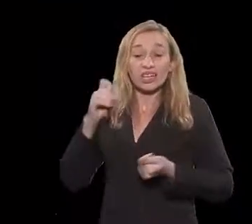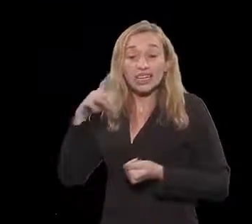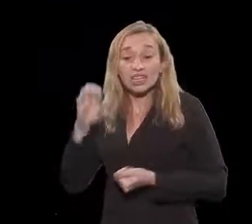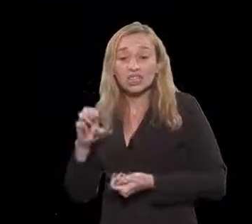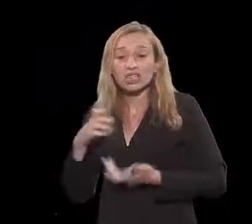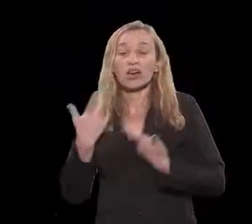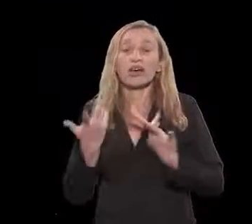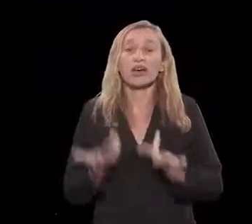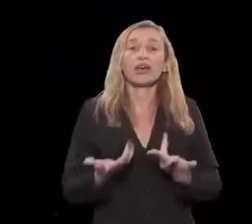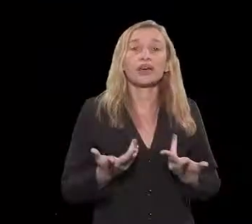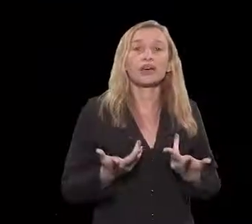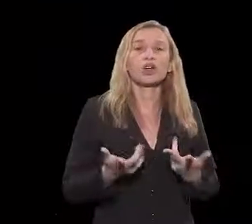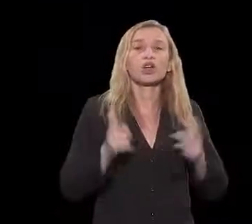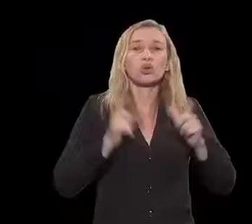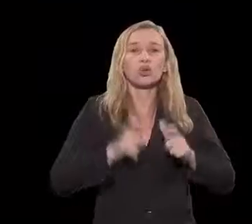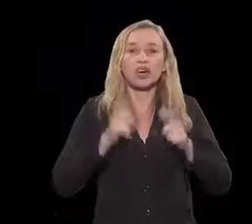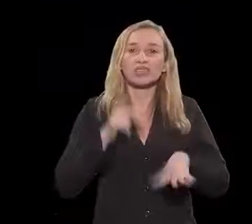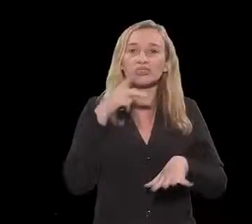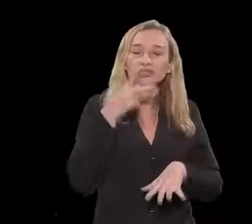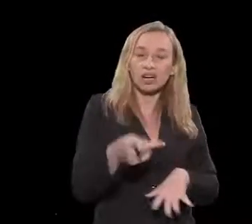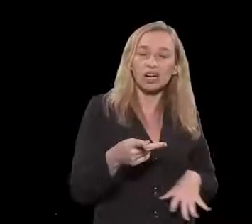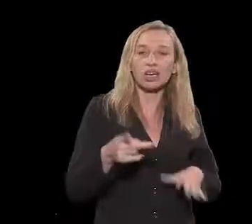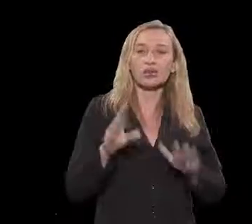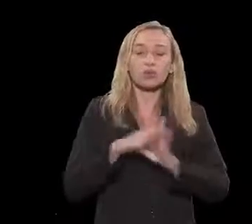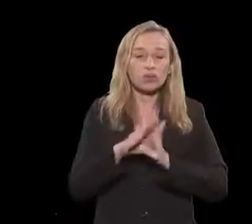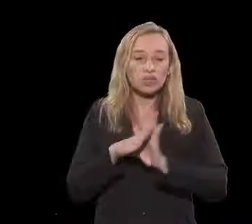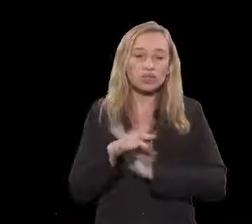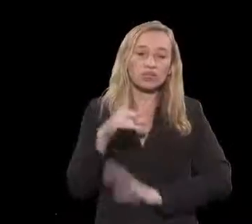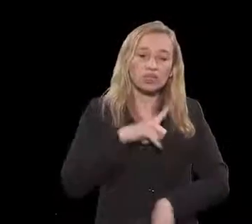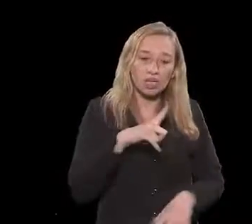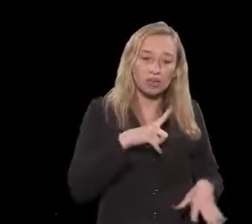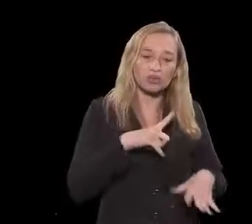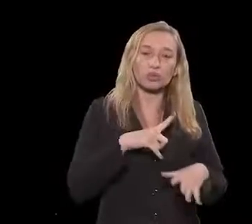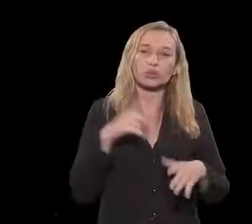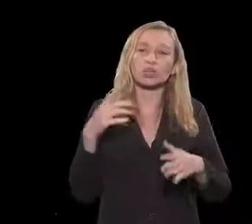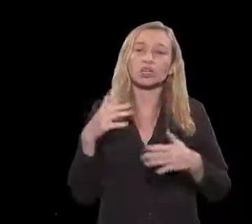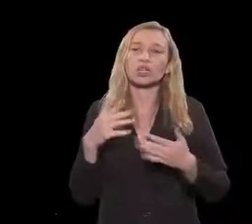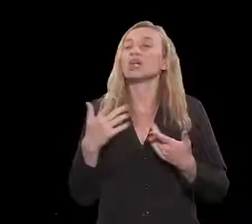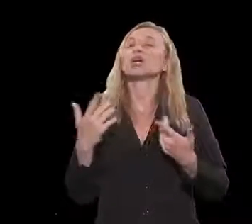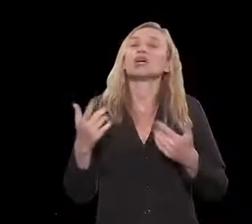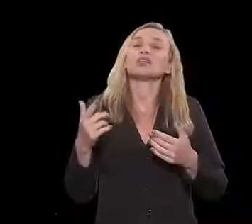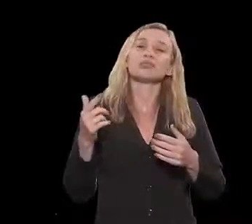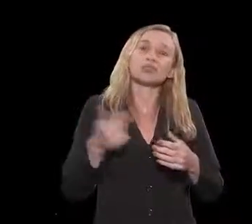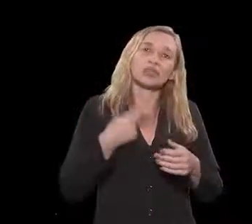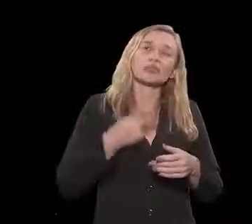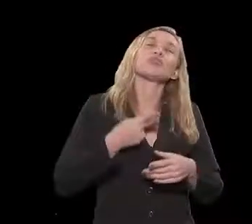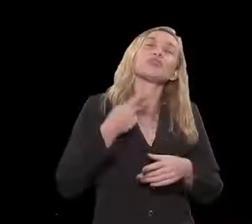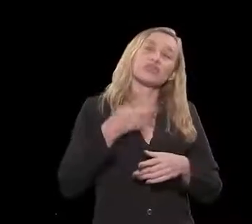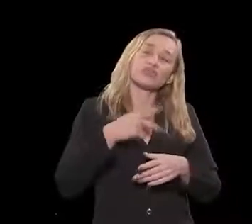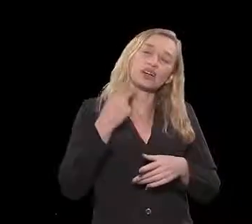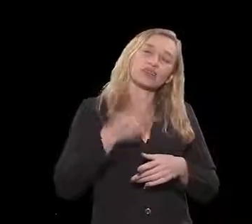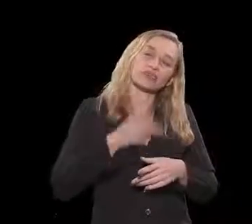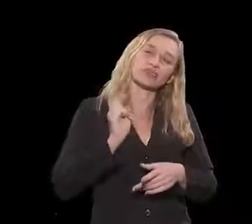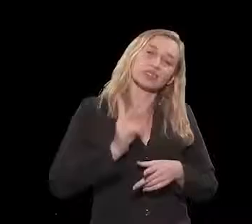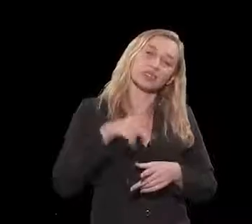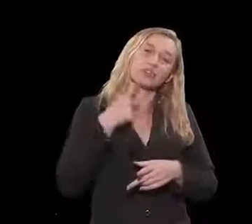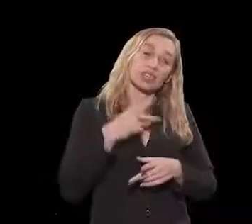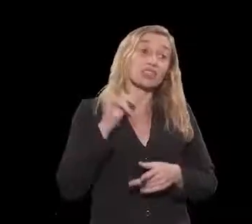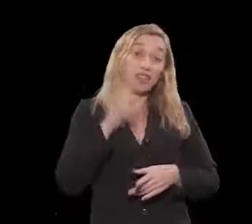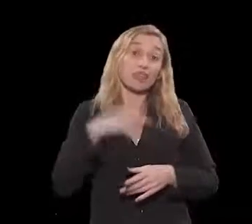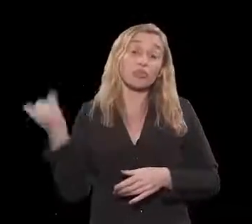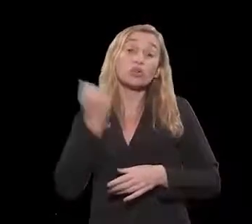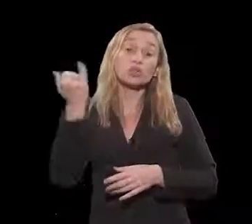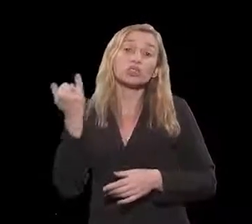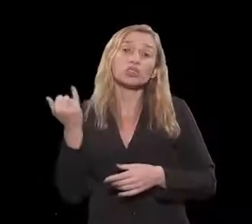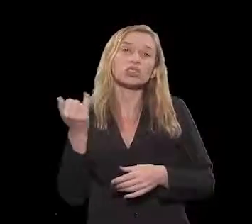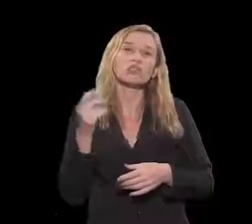que lugar de fala, né, é um conceito que a gente tem batido muito, né, nessa tecla, né, do lugar de fala. E é importantíssimo